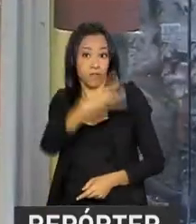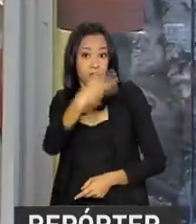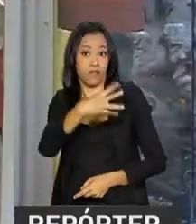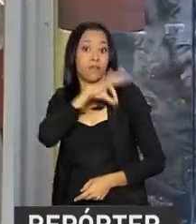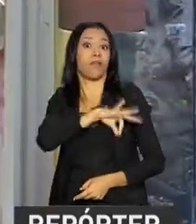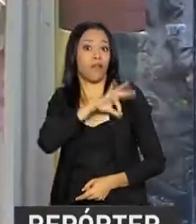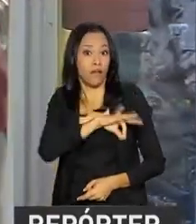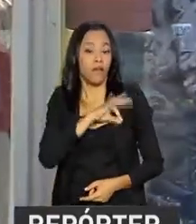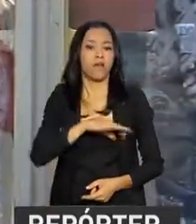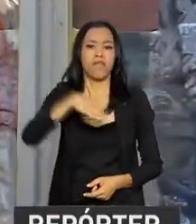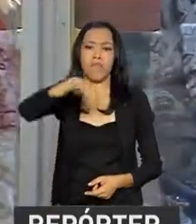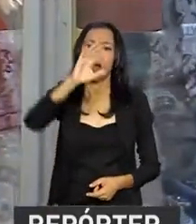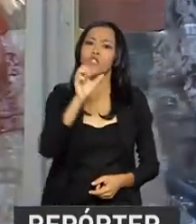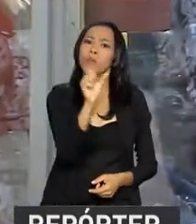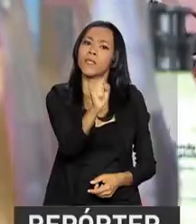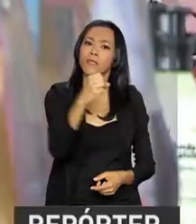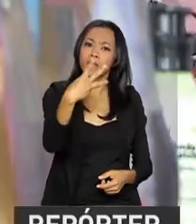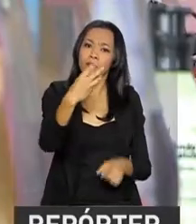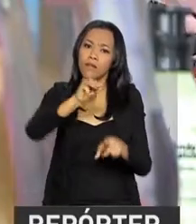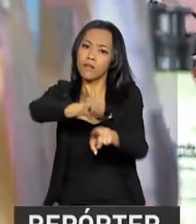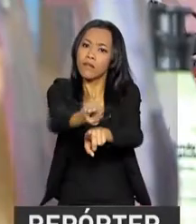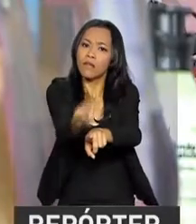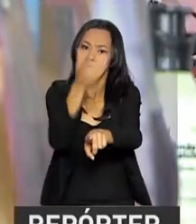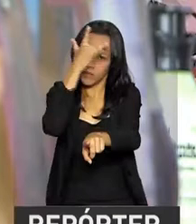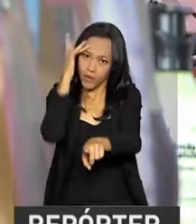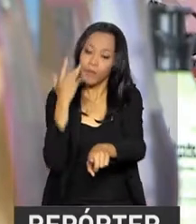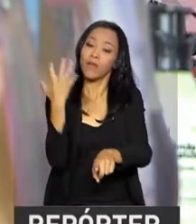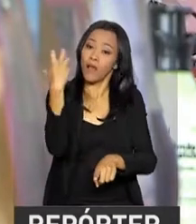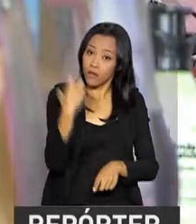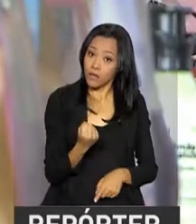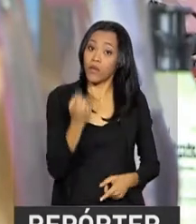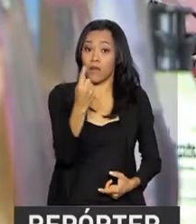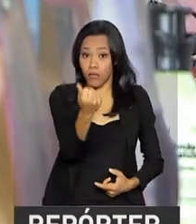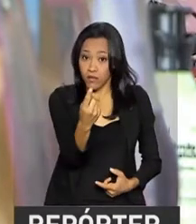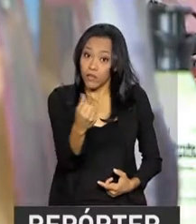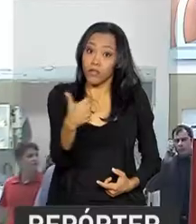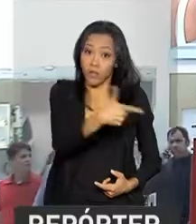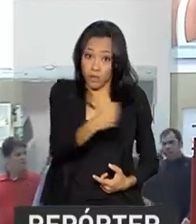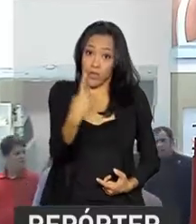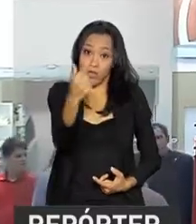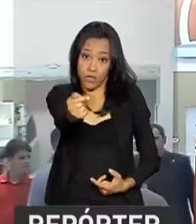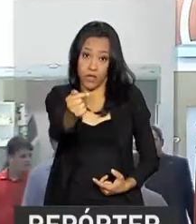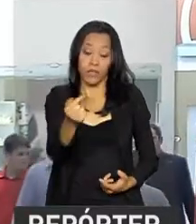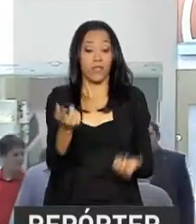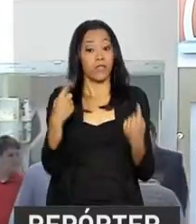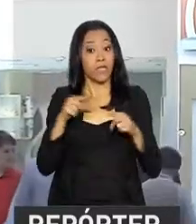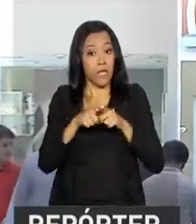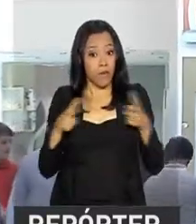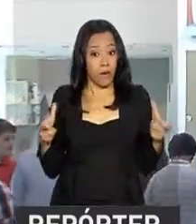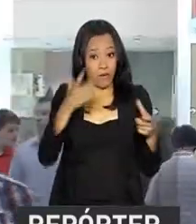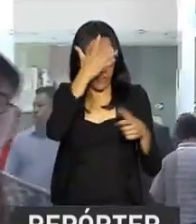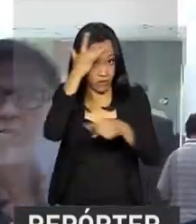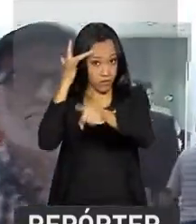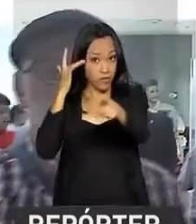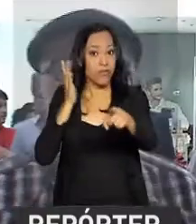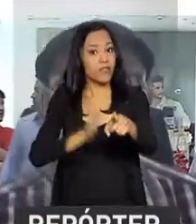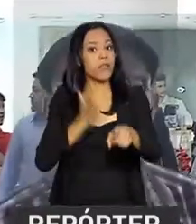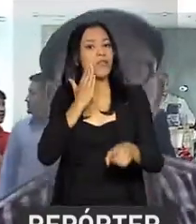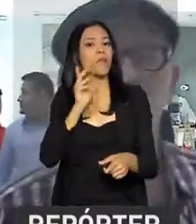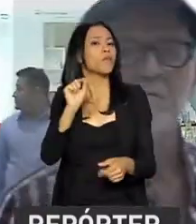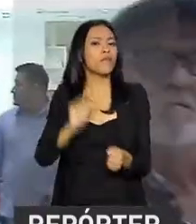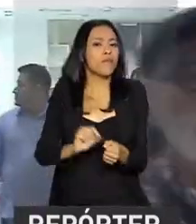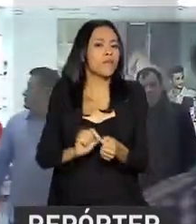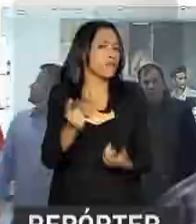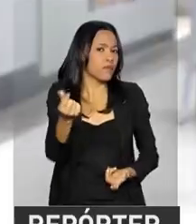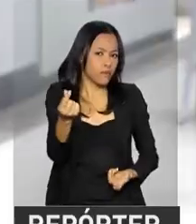Mais de 83 milhões de brasileiros recebem esse benefício em 2017. E a maioria já tem destino certo